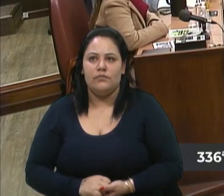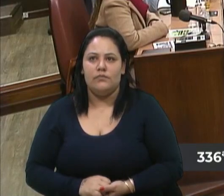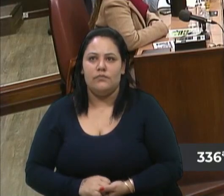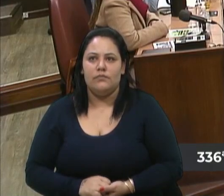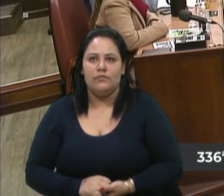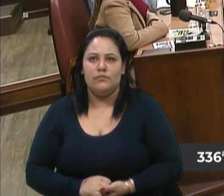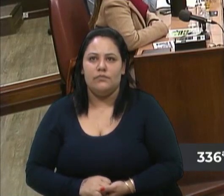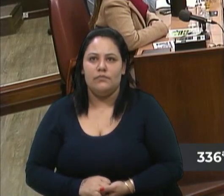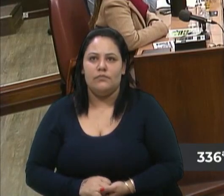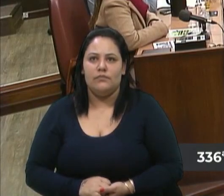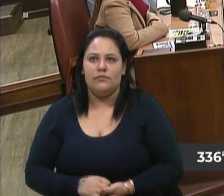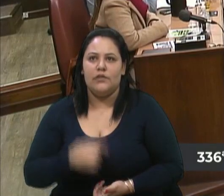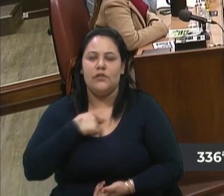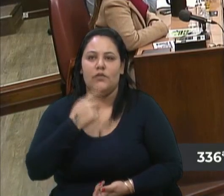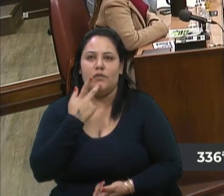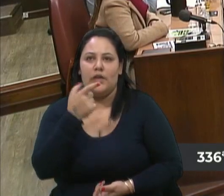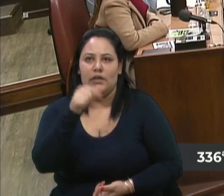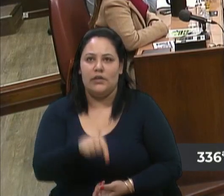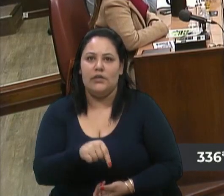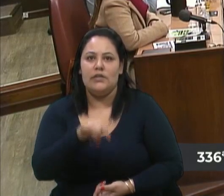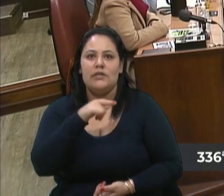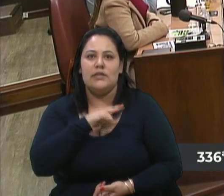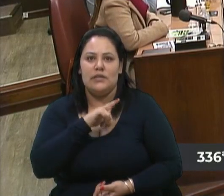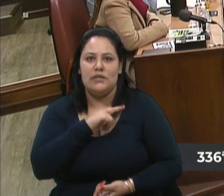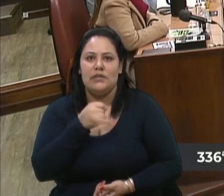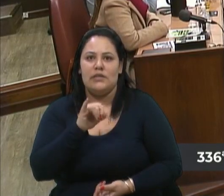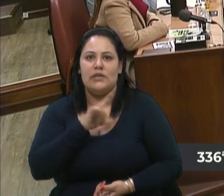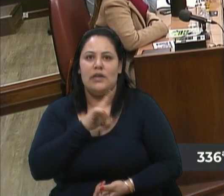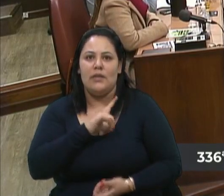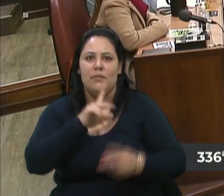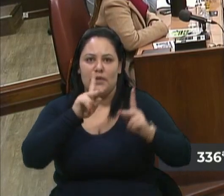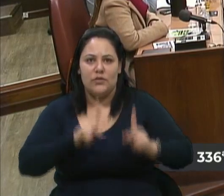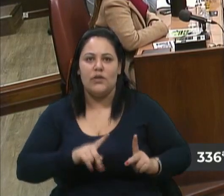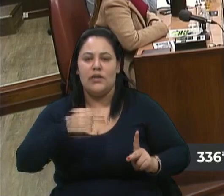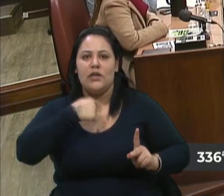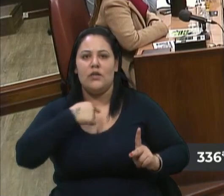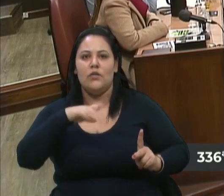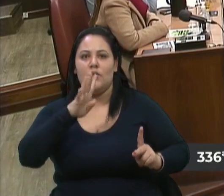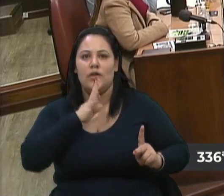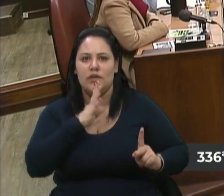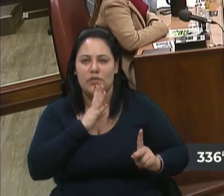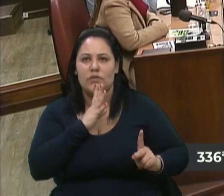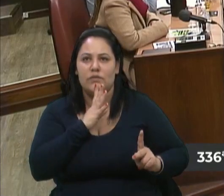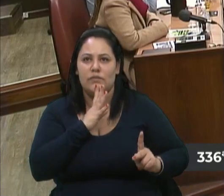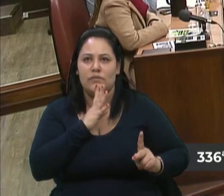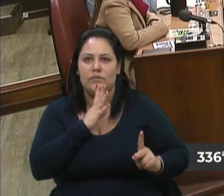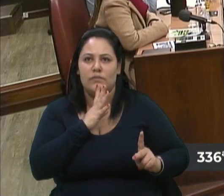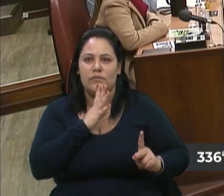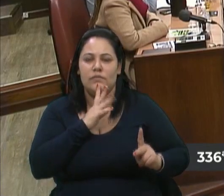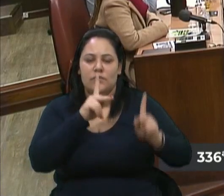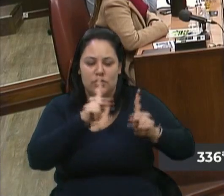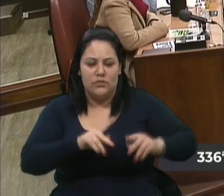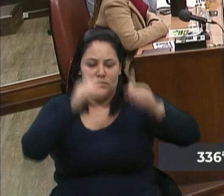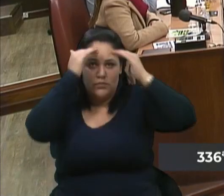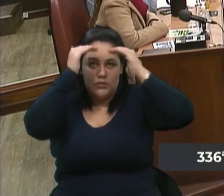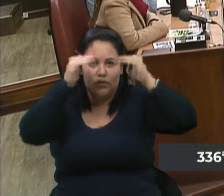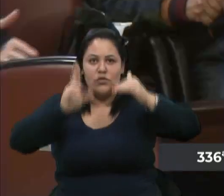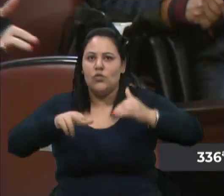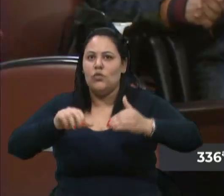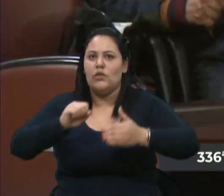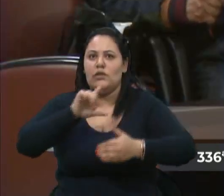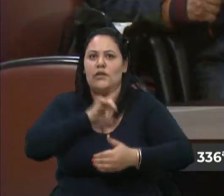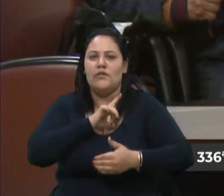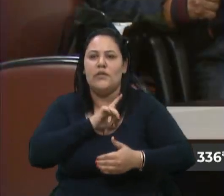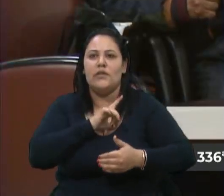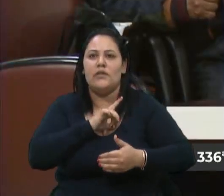impeachment do senhor e eu repito aqui. Se tem pessoa que eu conheço que é uma pessoa de respeitabilidade, uma pessoa que nunca faltou com respeito